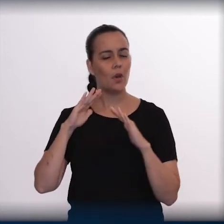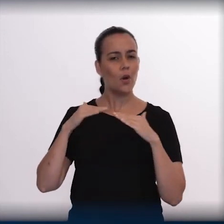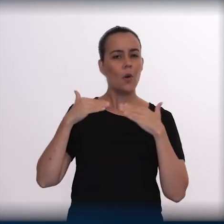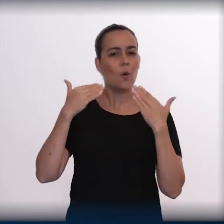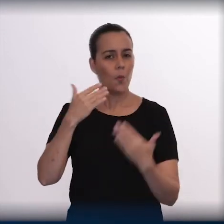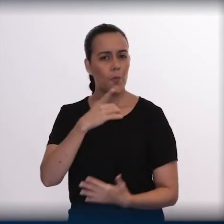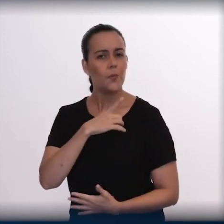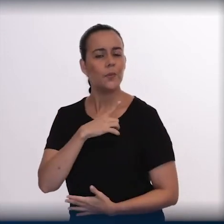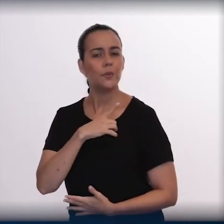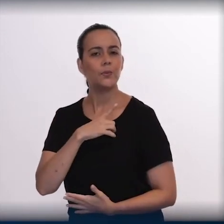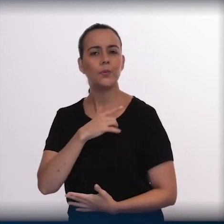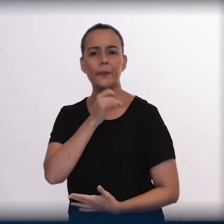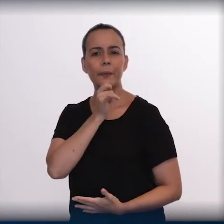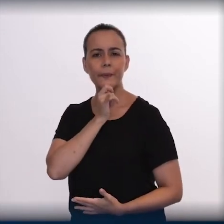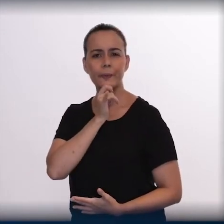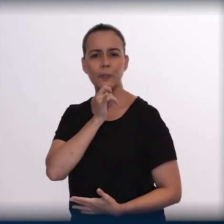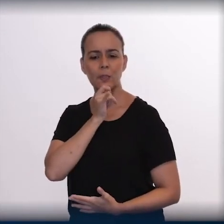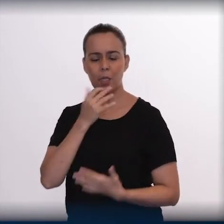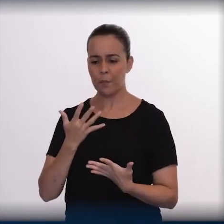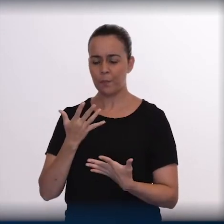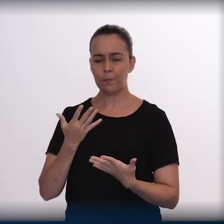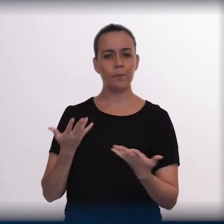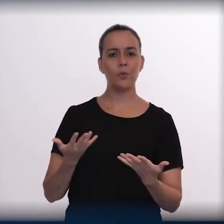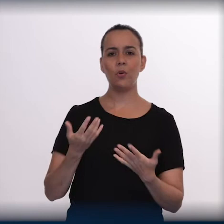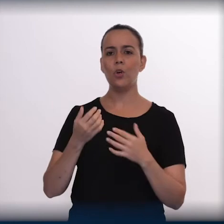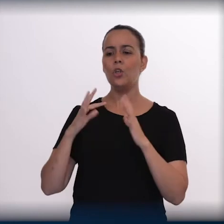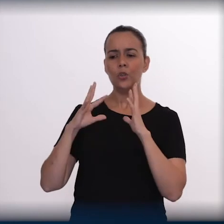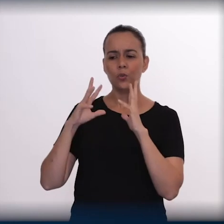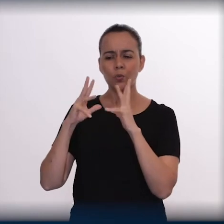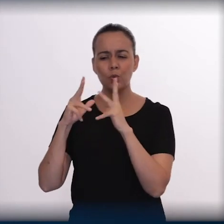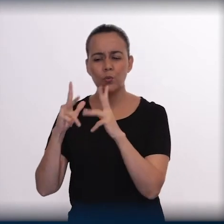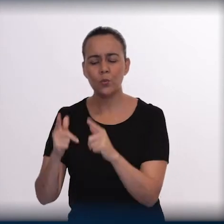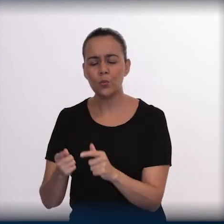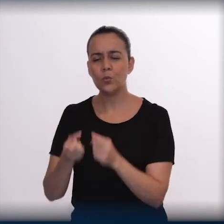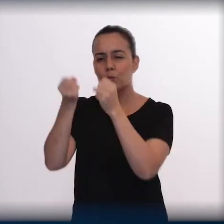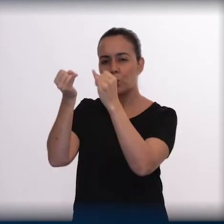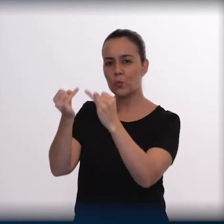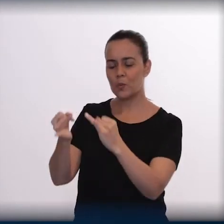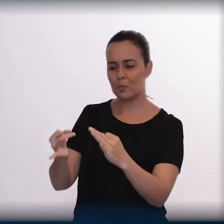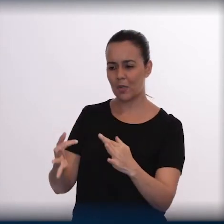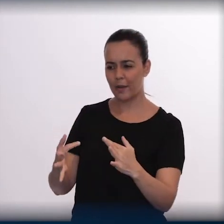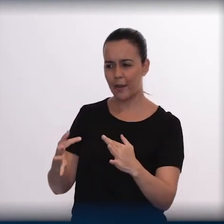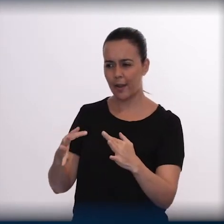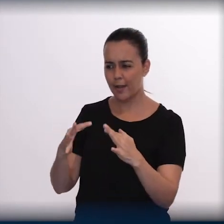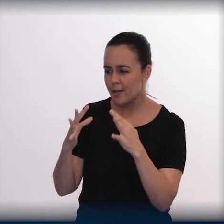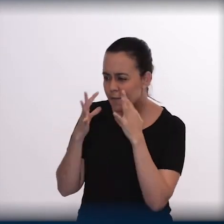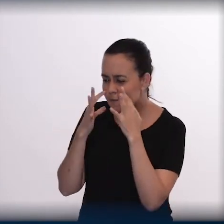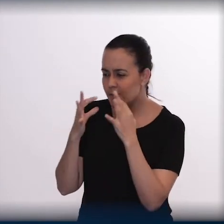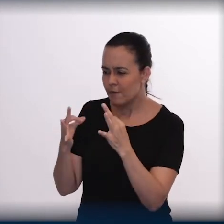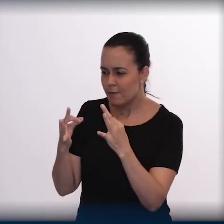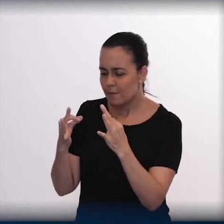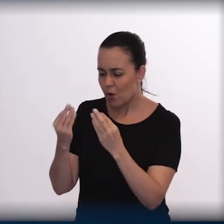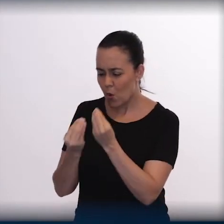aderido a essa forma discursiva que vai nos enlaçando, a gente tende a olhar para a experiência de solidão e